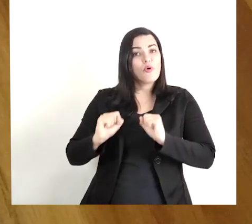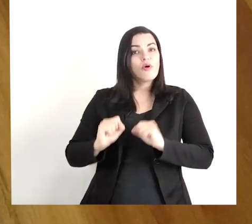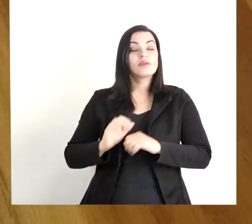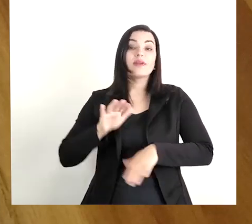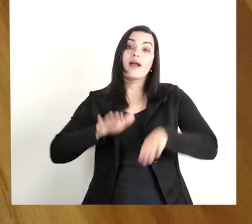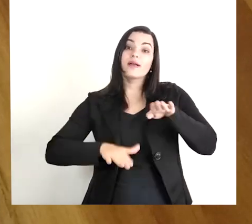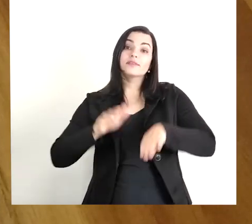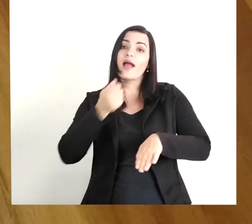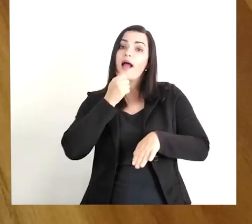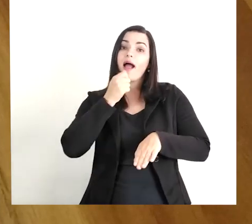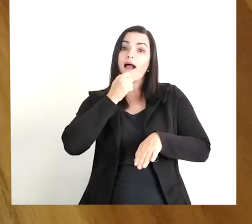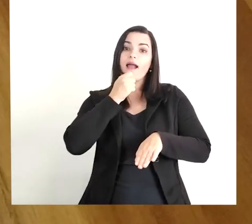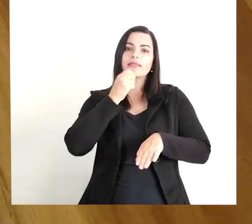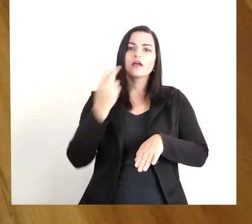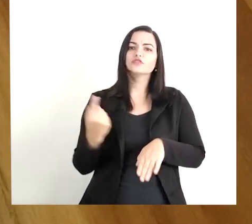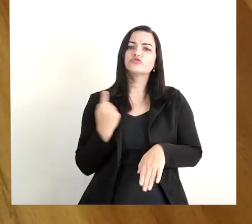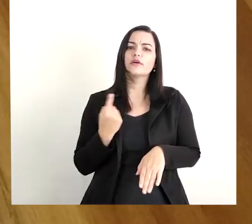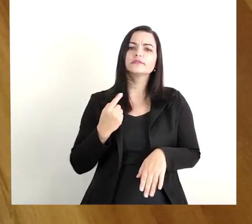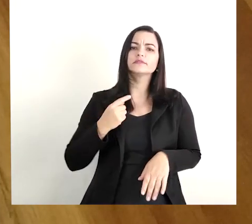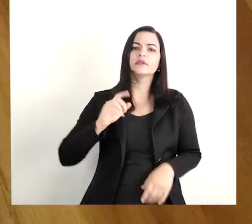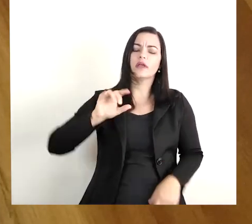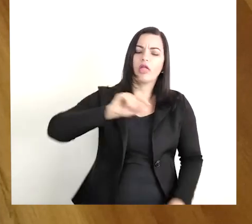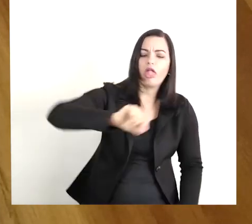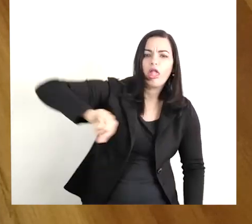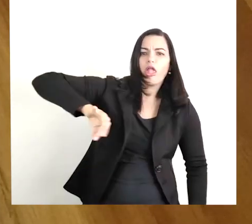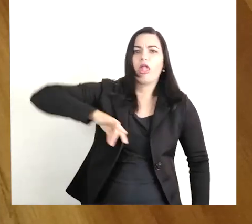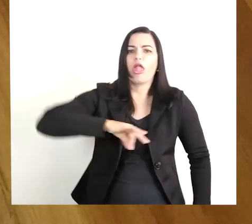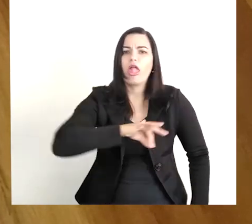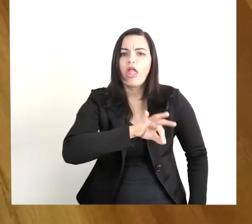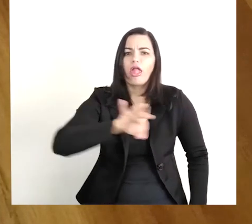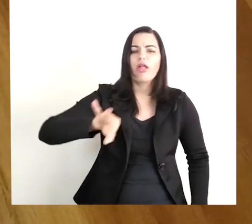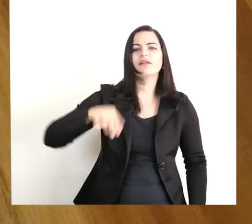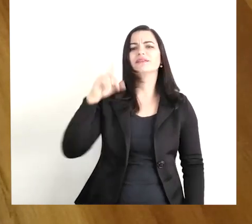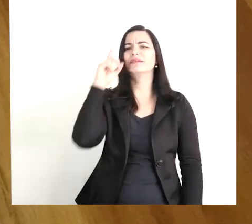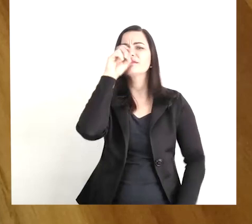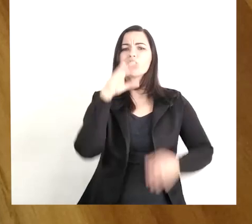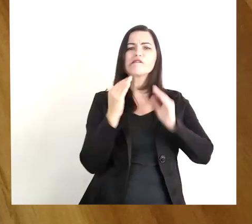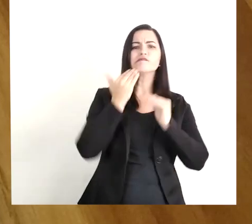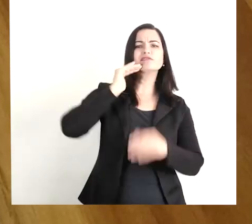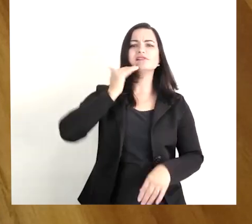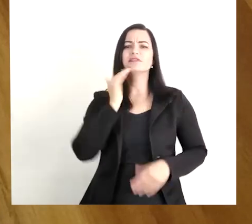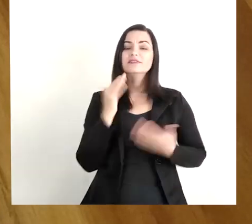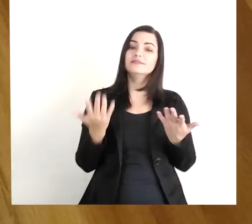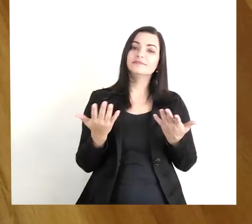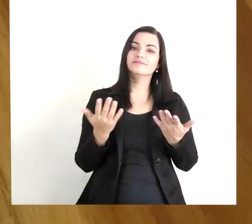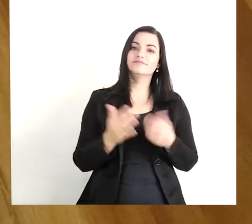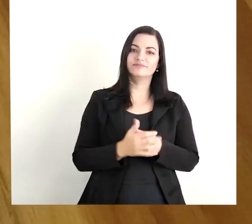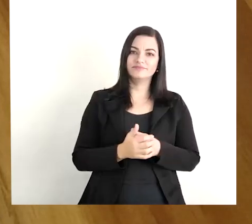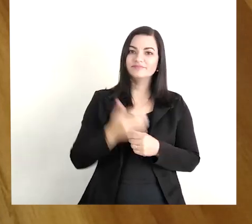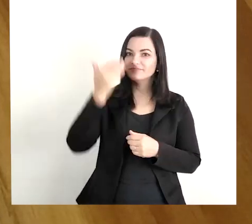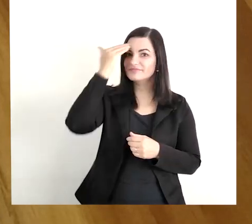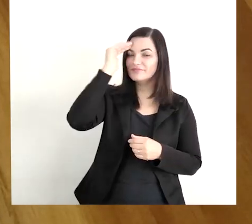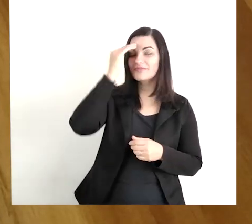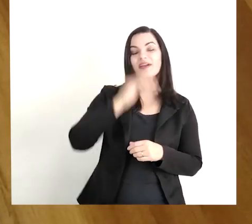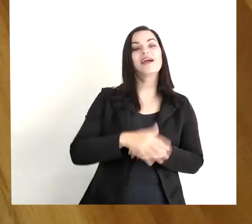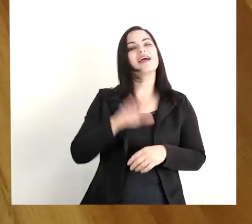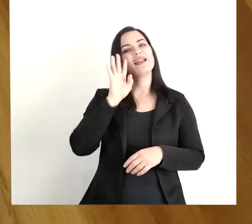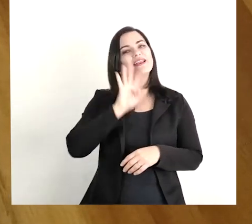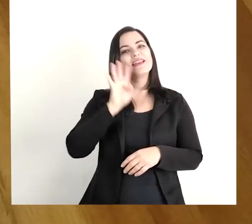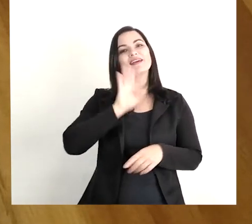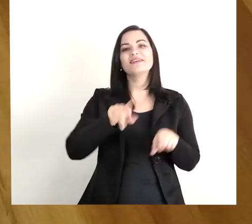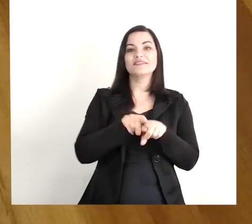muitas vezes elas ainda não têm domínio do traço. E aí você dá uma parte do desenho e a criança inventa